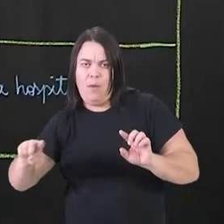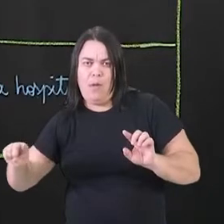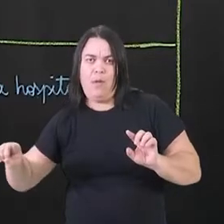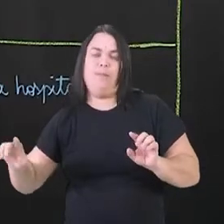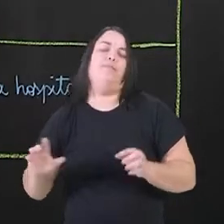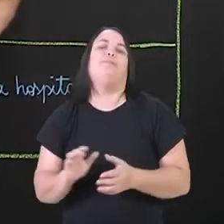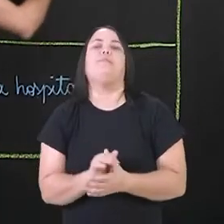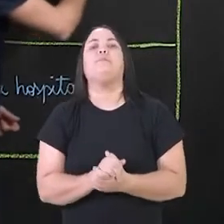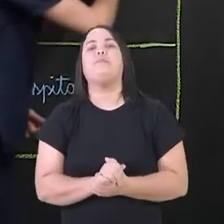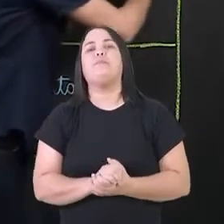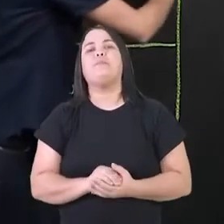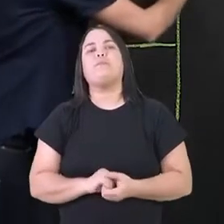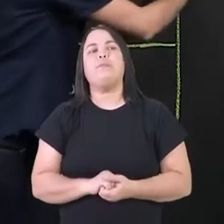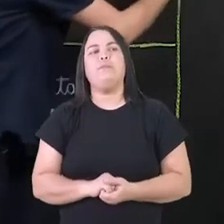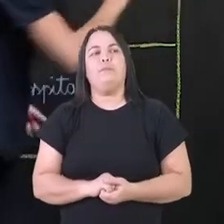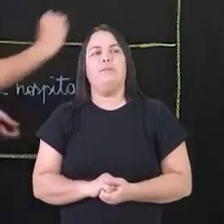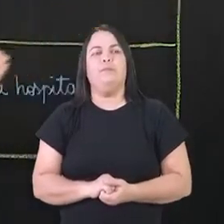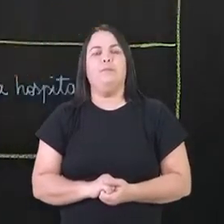conselho.